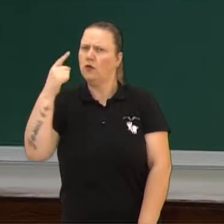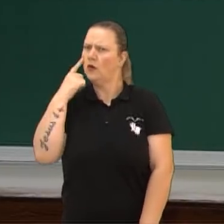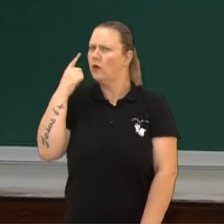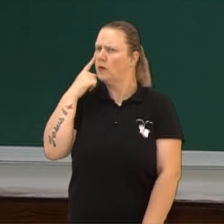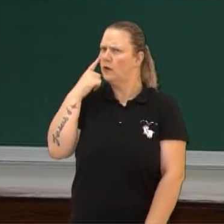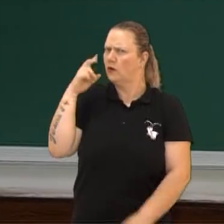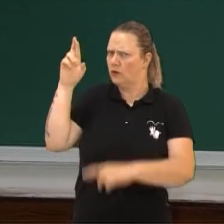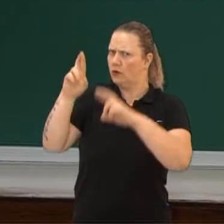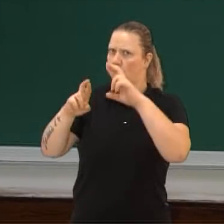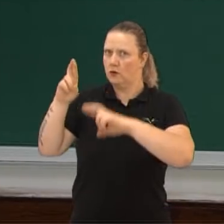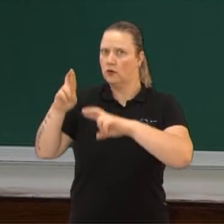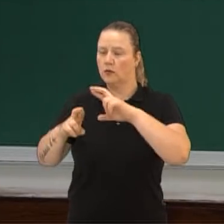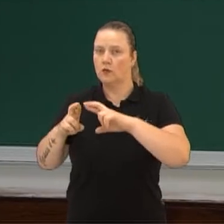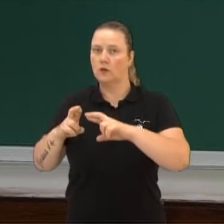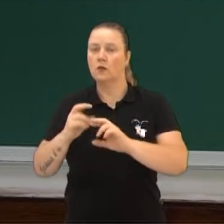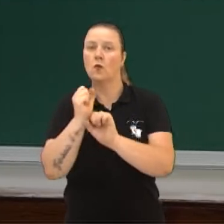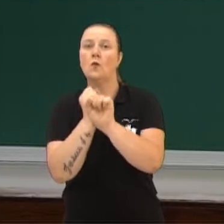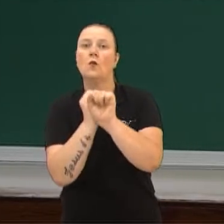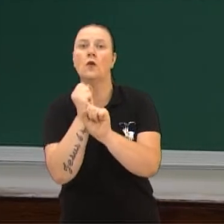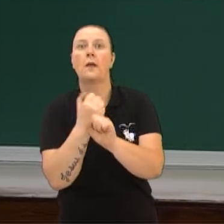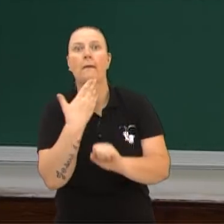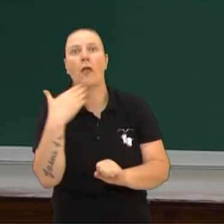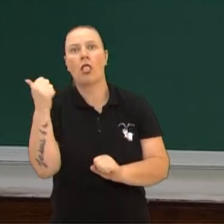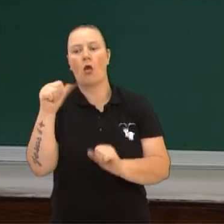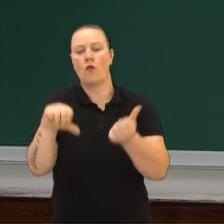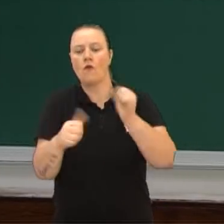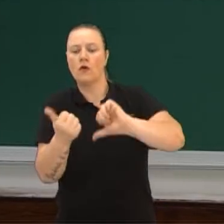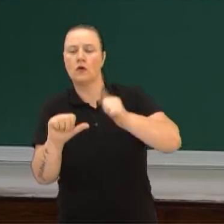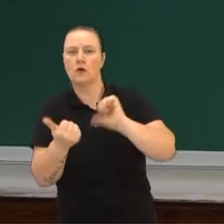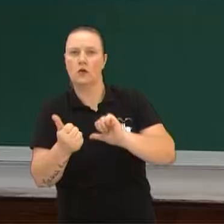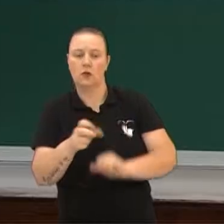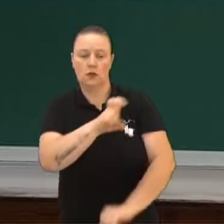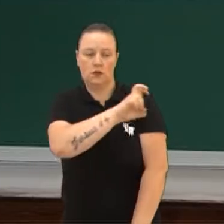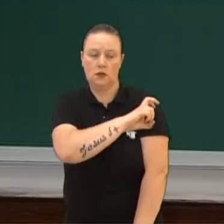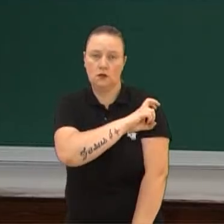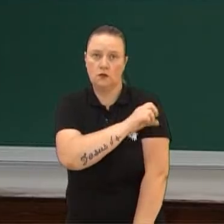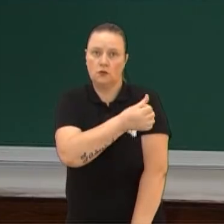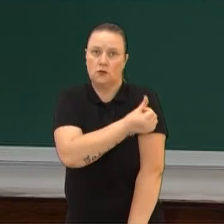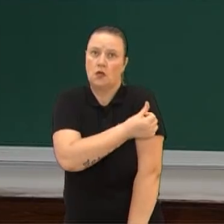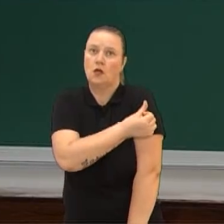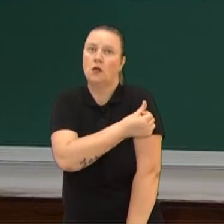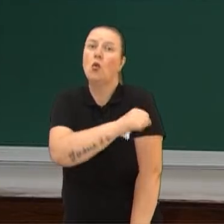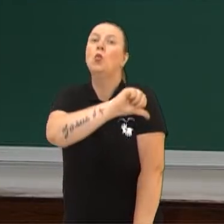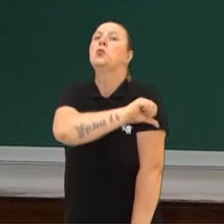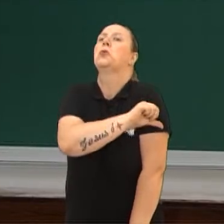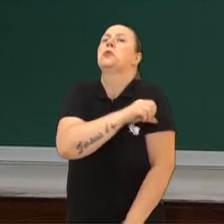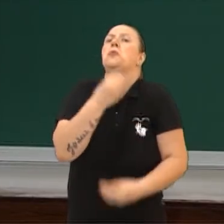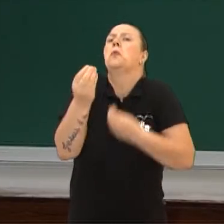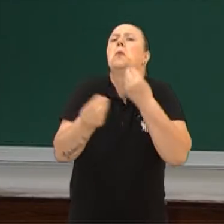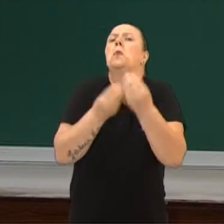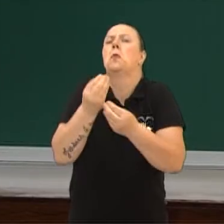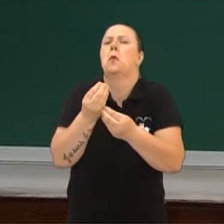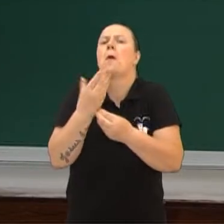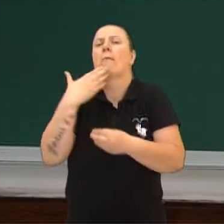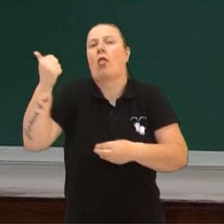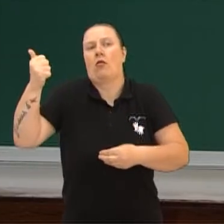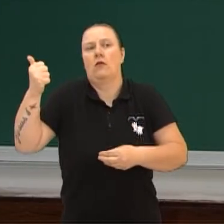nós estamos lá. O ano, né, que foi melhor avaliado. Será que foi o quinto ano, o sexto ano ou o nono ano? Então, foi o quinto, porque ele